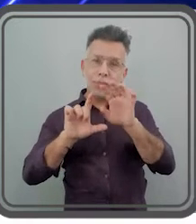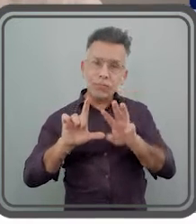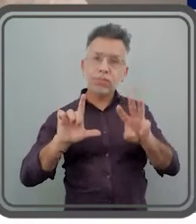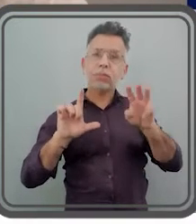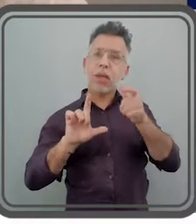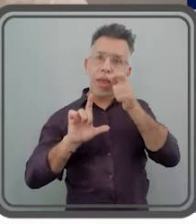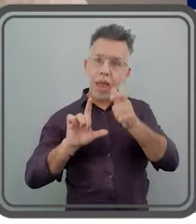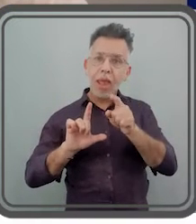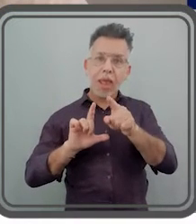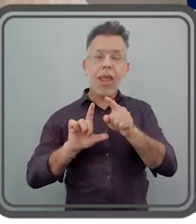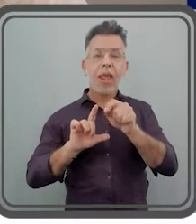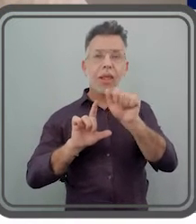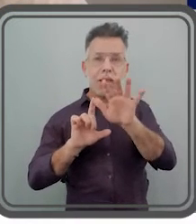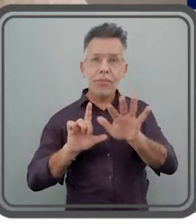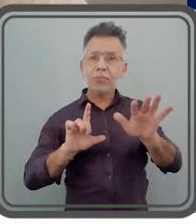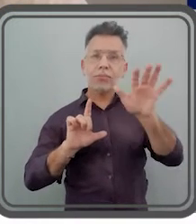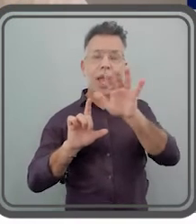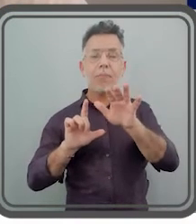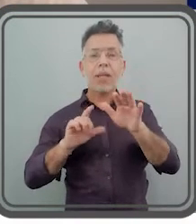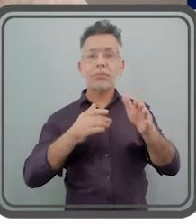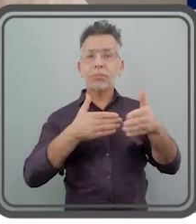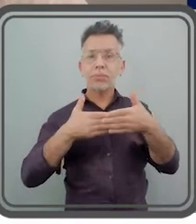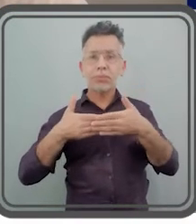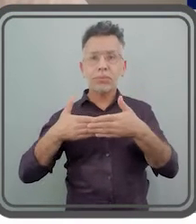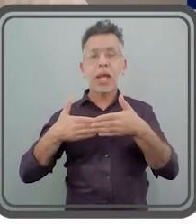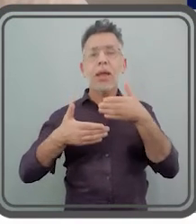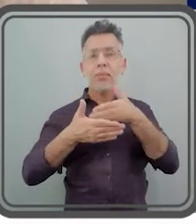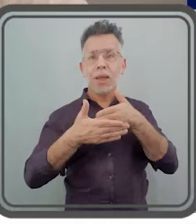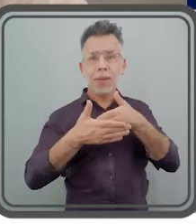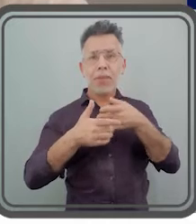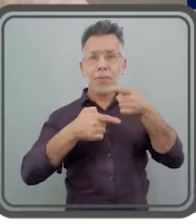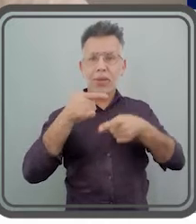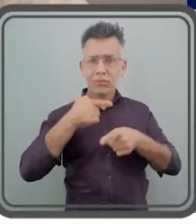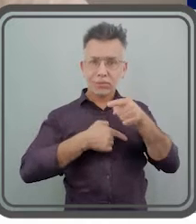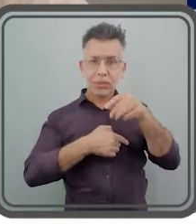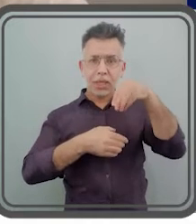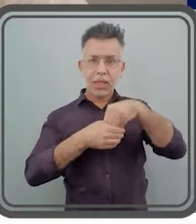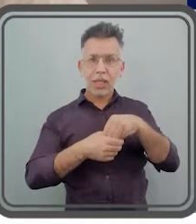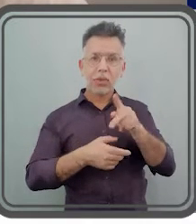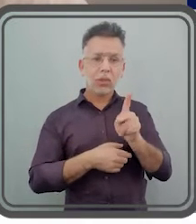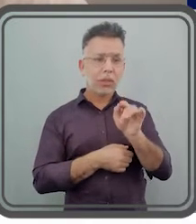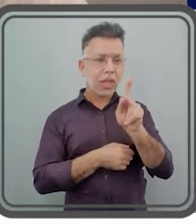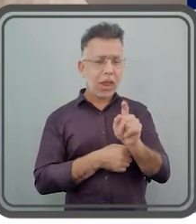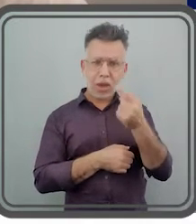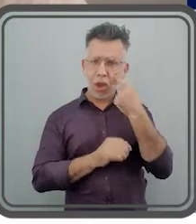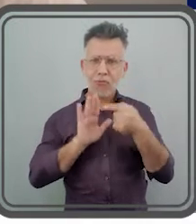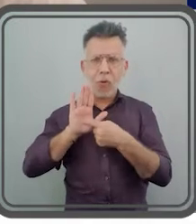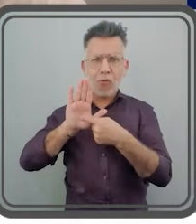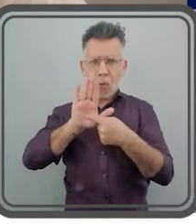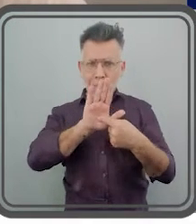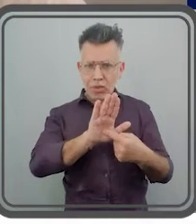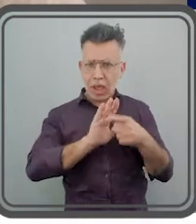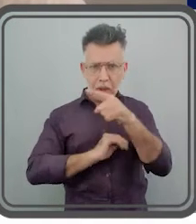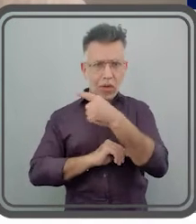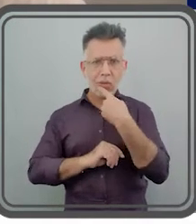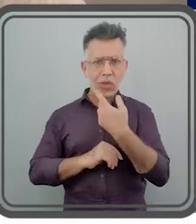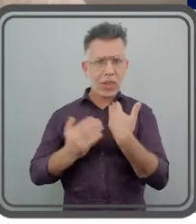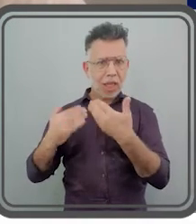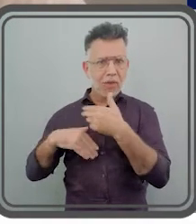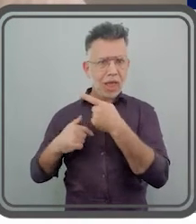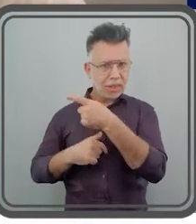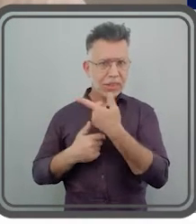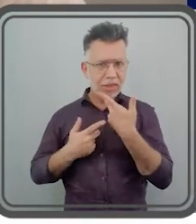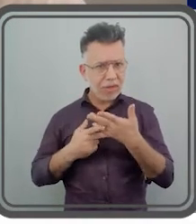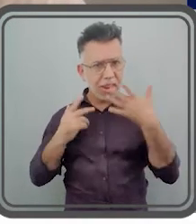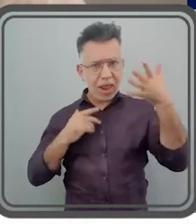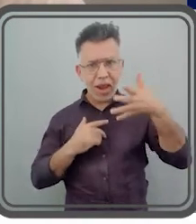interessante que eu chamar mapa de restrições dentro do caiaque se eu vou o quanto custa vou falando aqui no e toca Silvio Gustavo ou